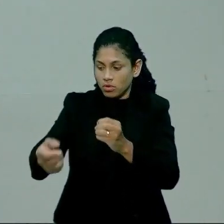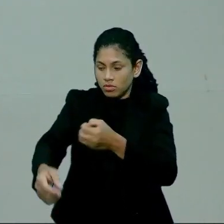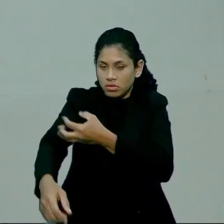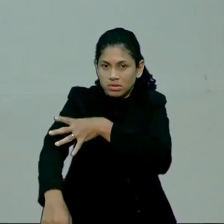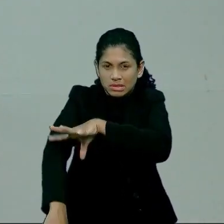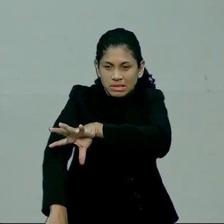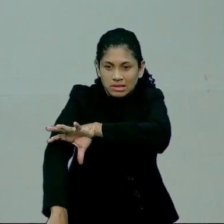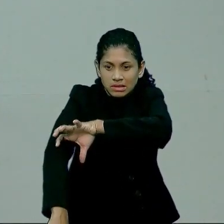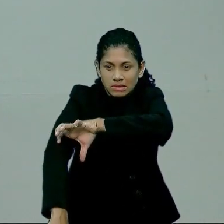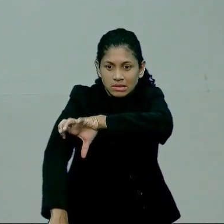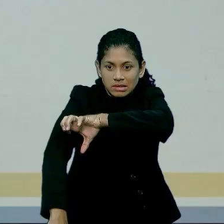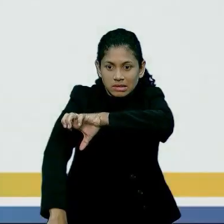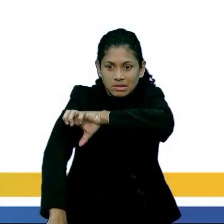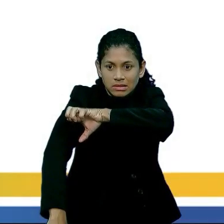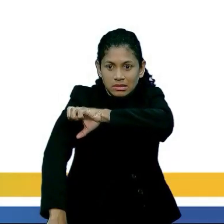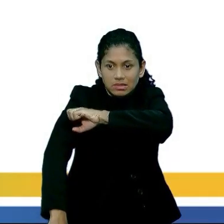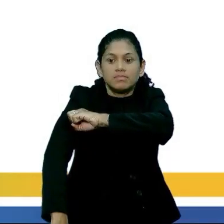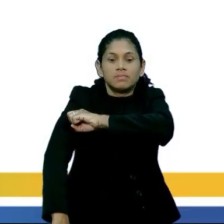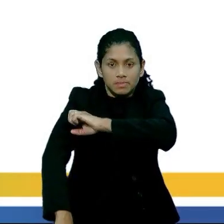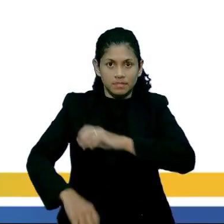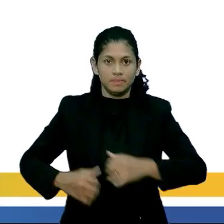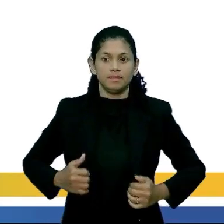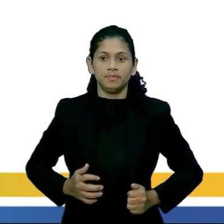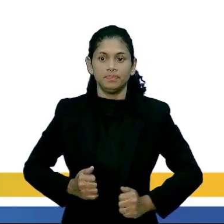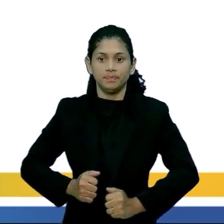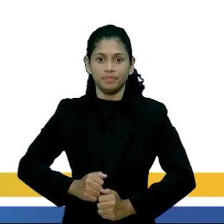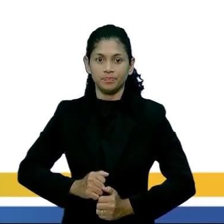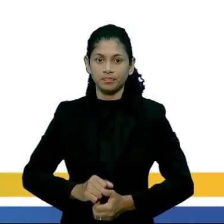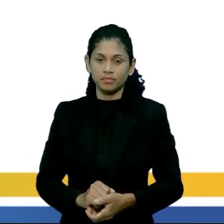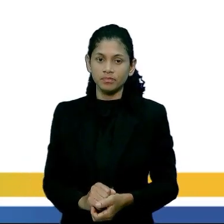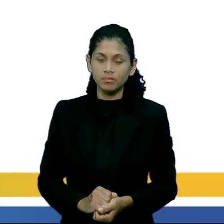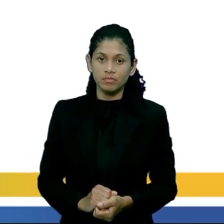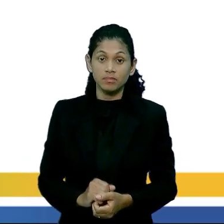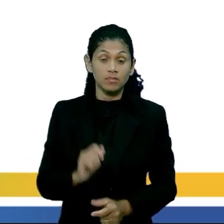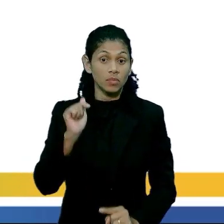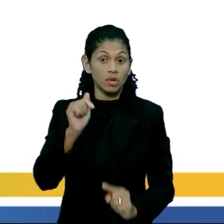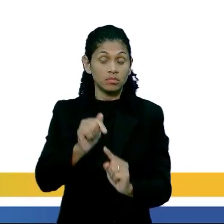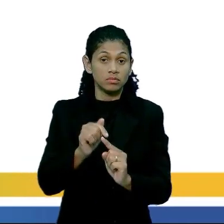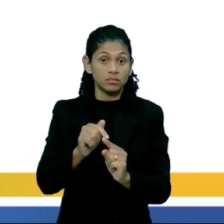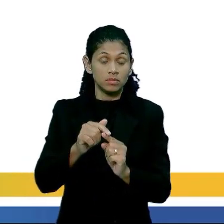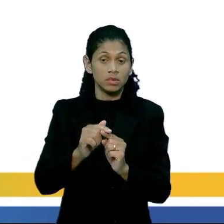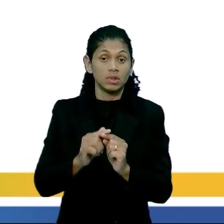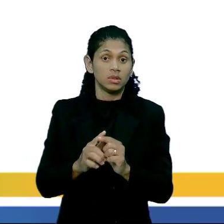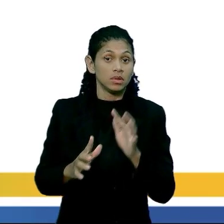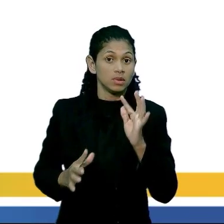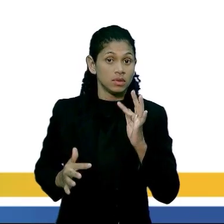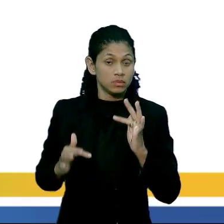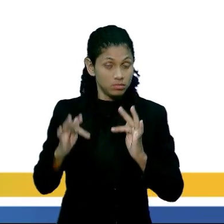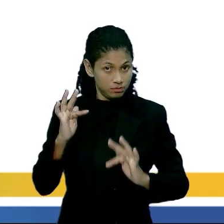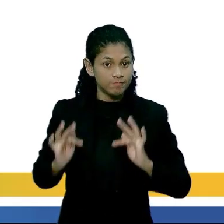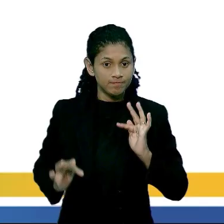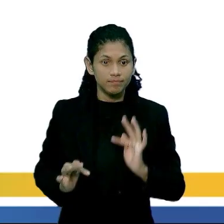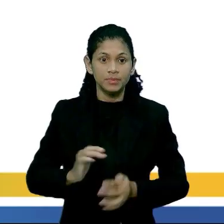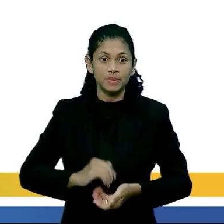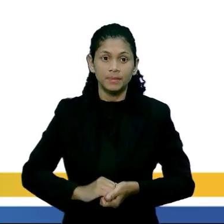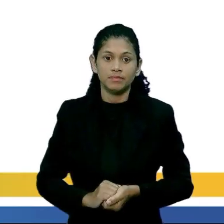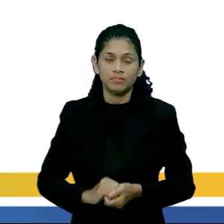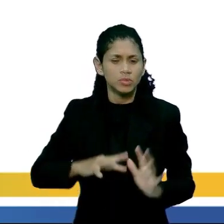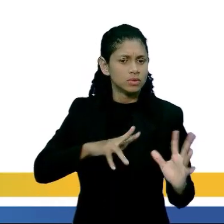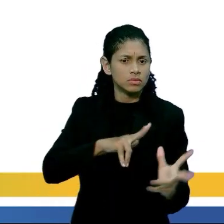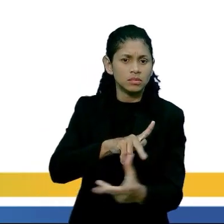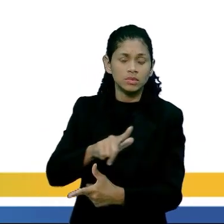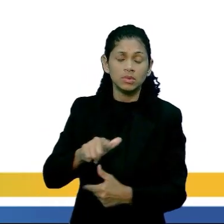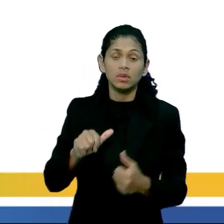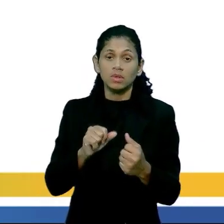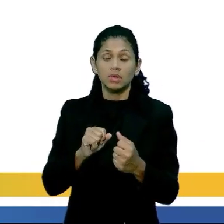Né? Tranquilo? Beleza? Beleza? Beleza? Beleza? Então, a gente avança mais um pouquinho. Funcionalidade física, de forma geral, o